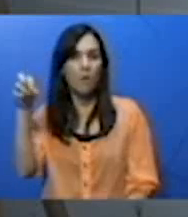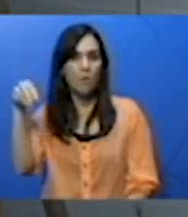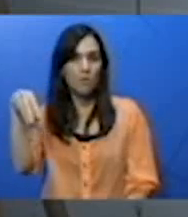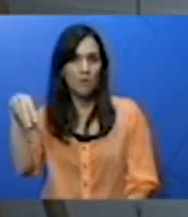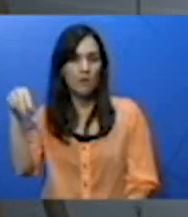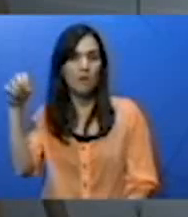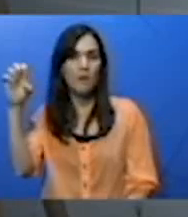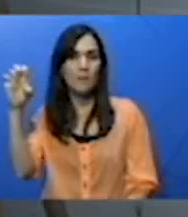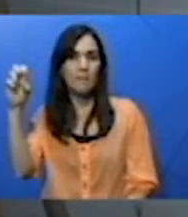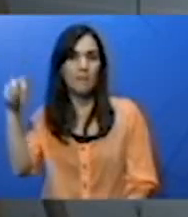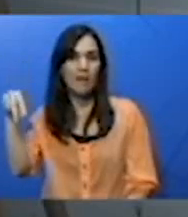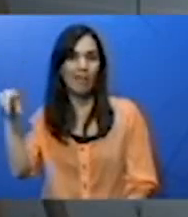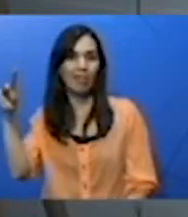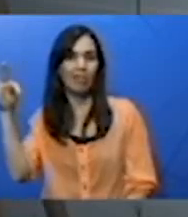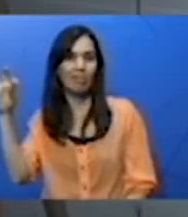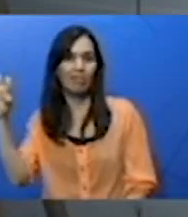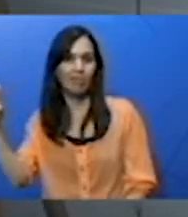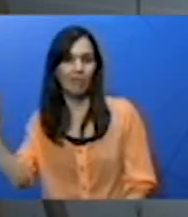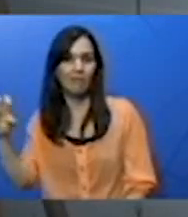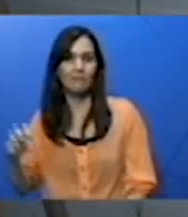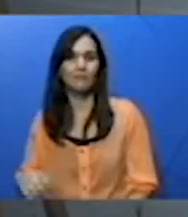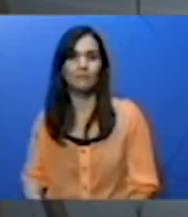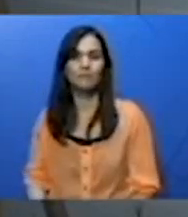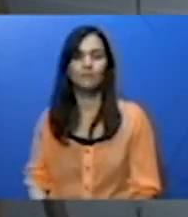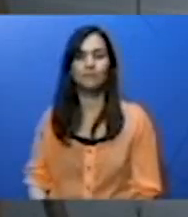dever. Muito bem.